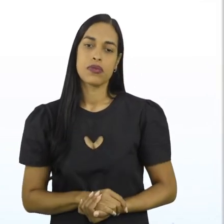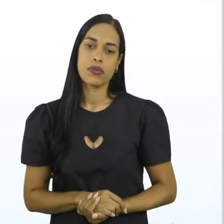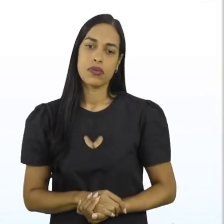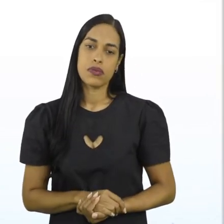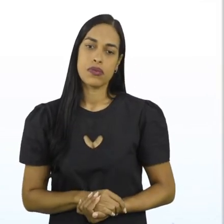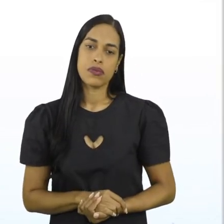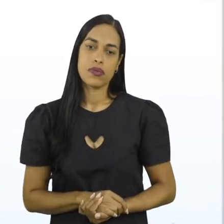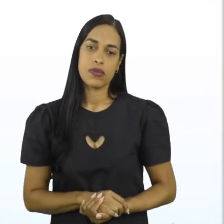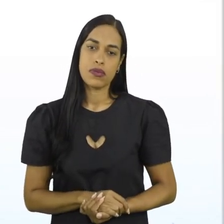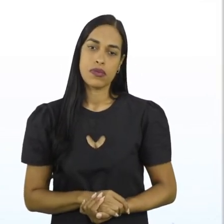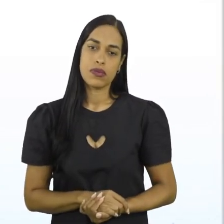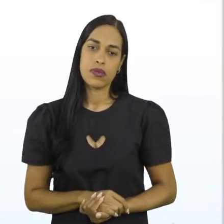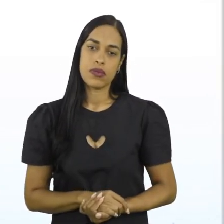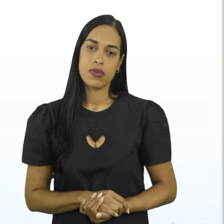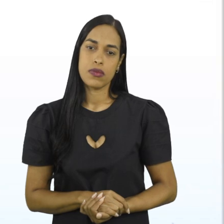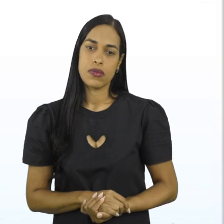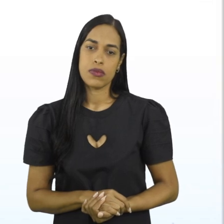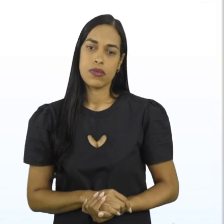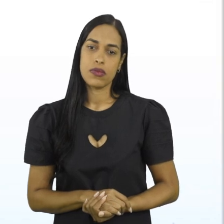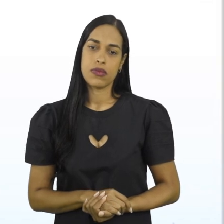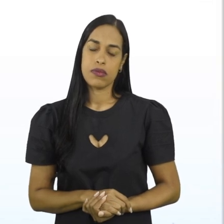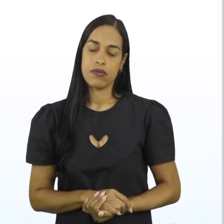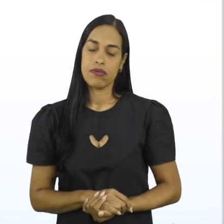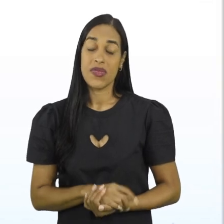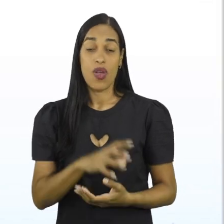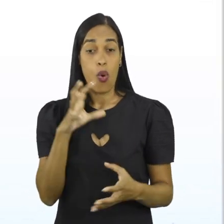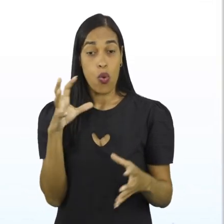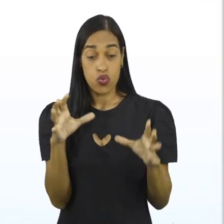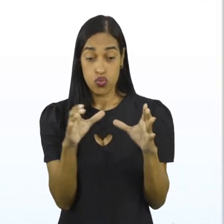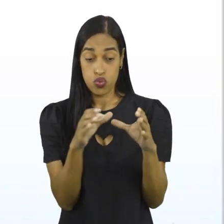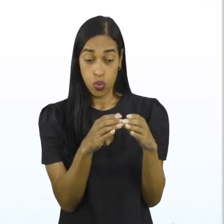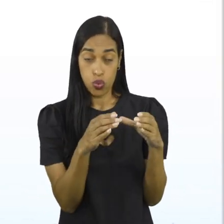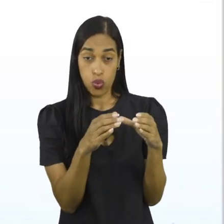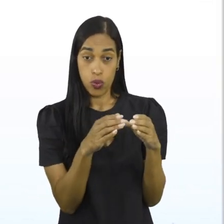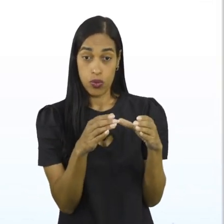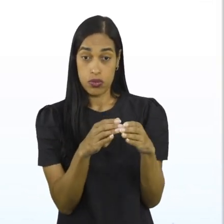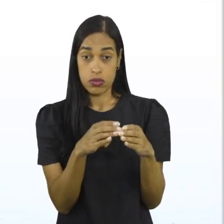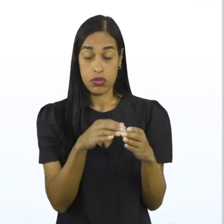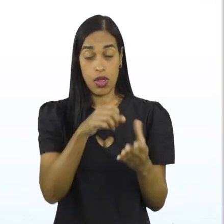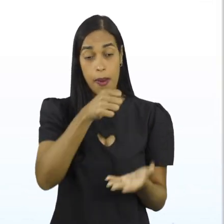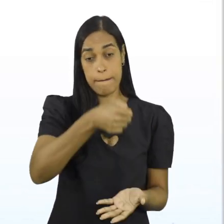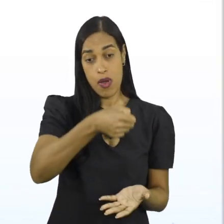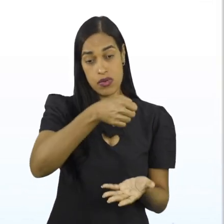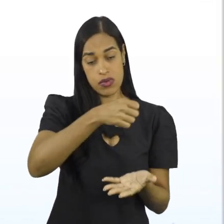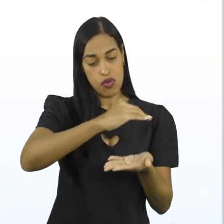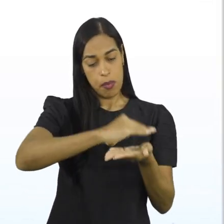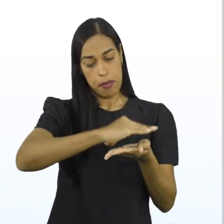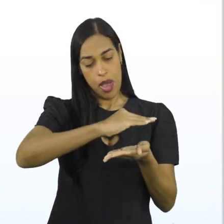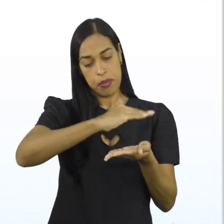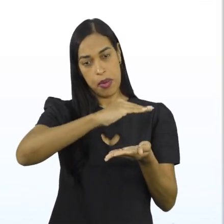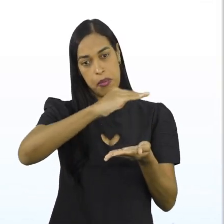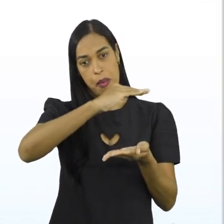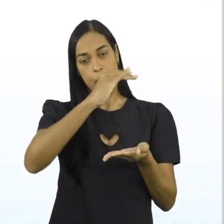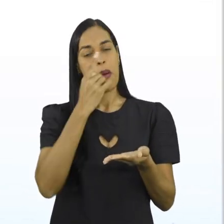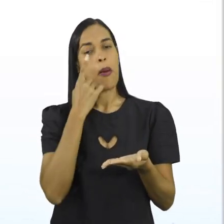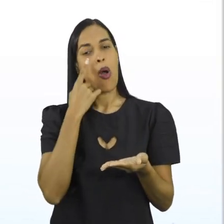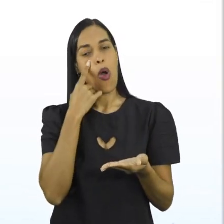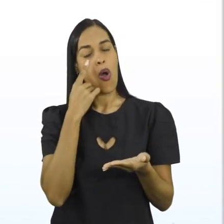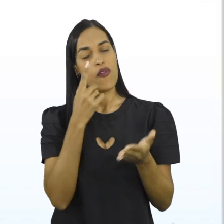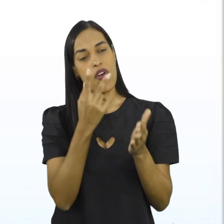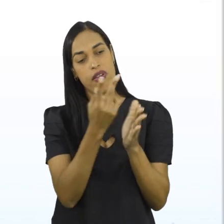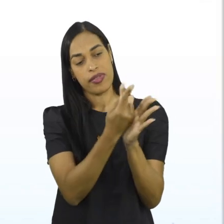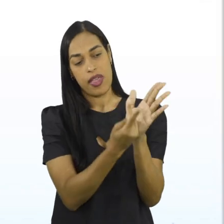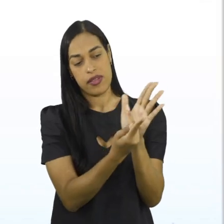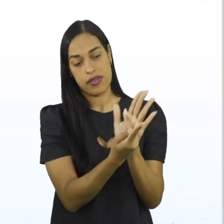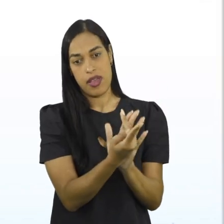É um conjunto, ó, de bolsas achatadas. Aí tu pode dizer assim, mas como é que seria? Olha,